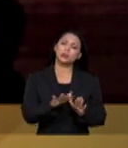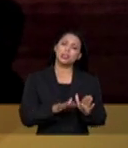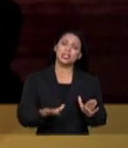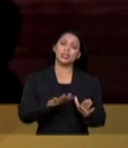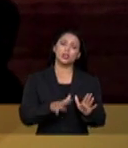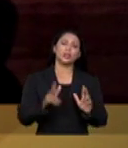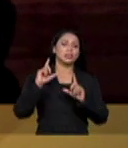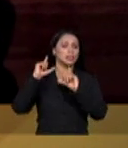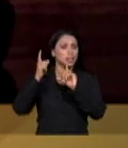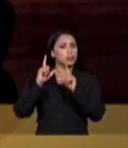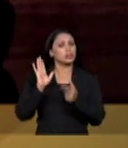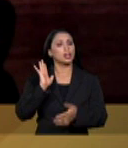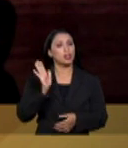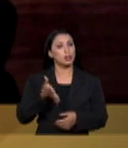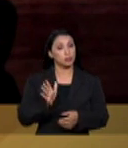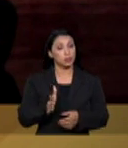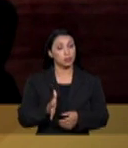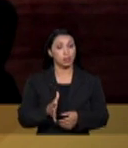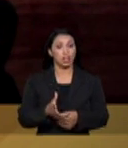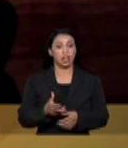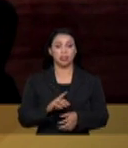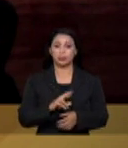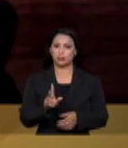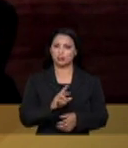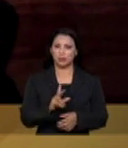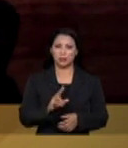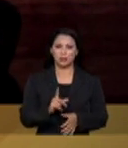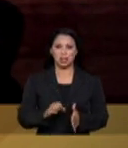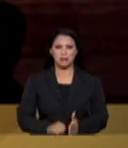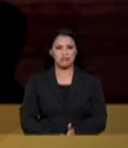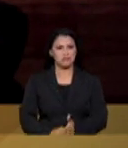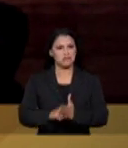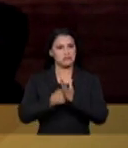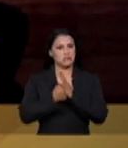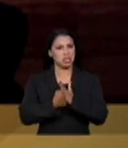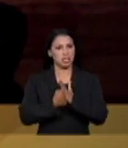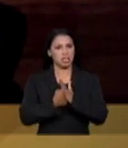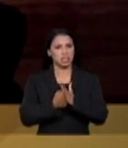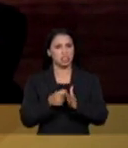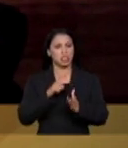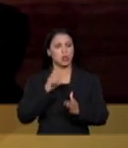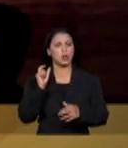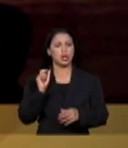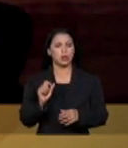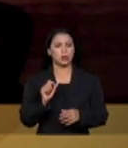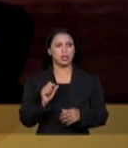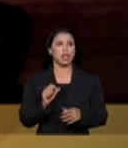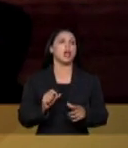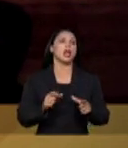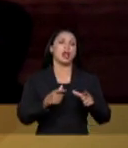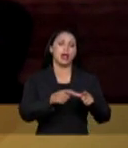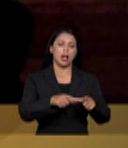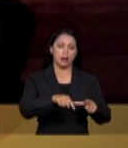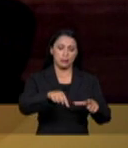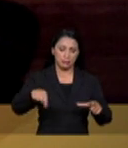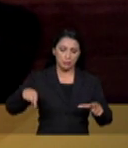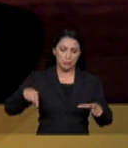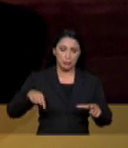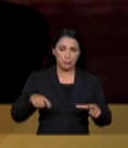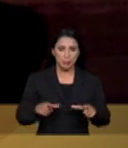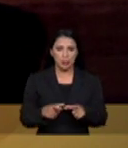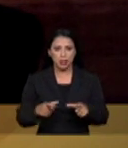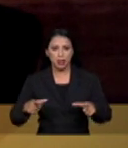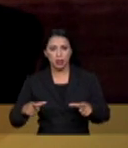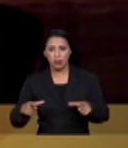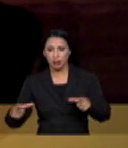território tradicional não compreende existir vedação a eventual redimensionamento da Serra